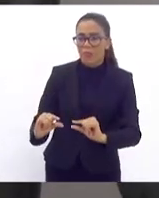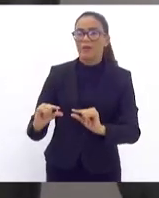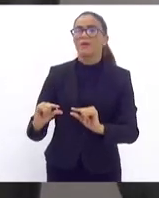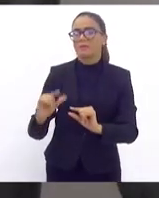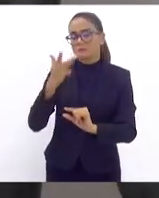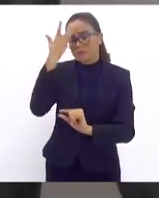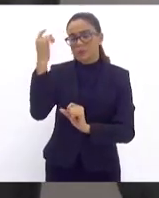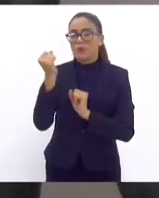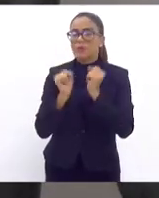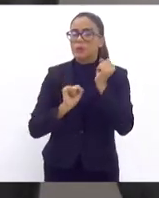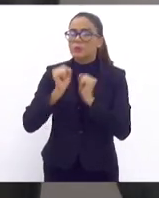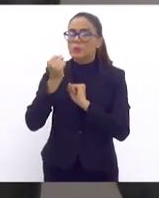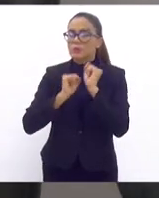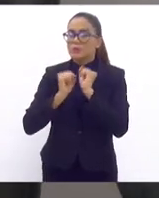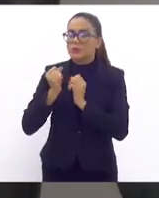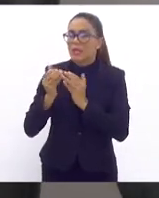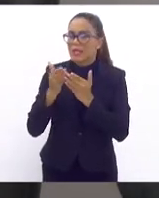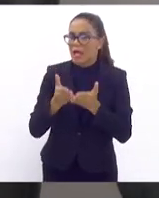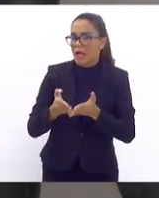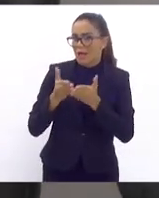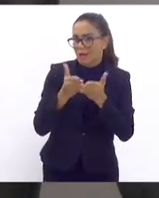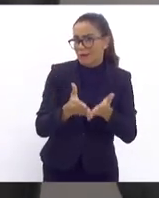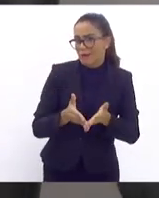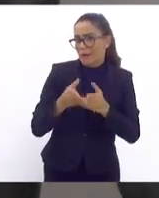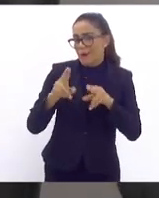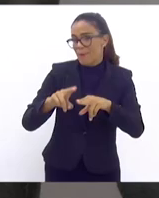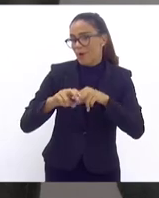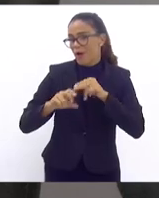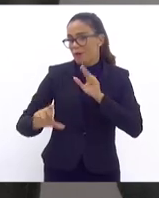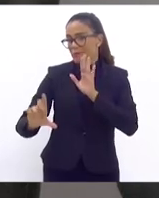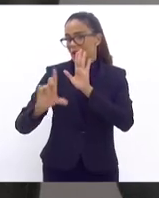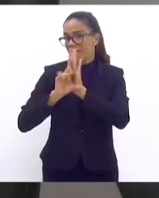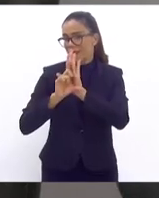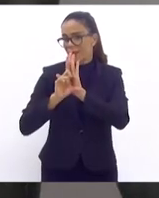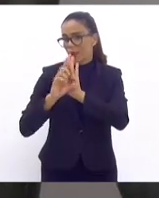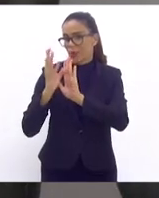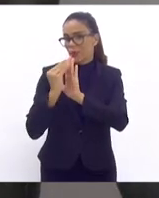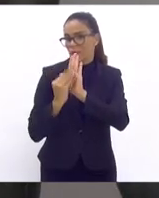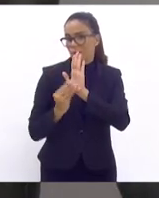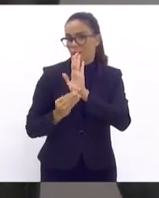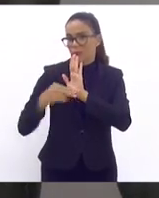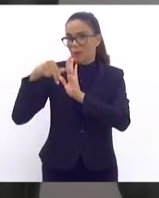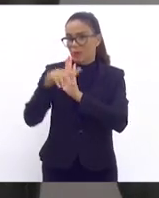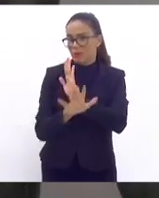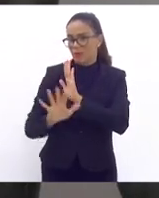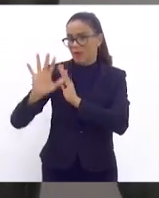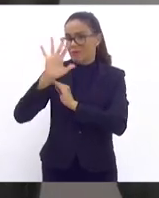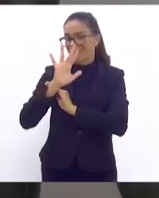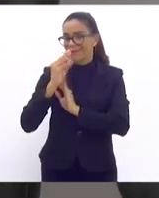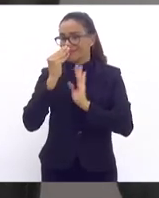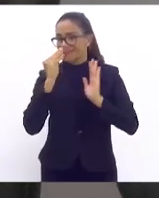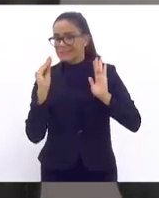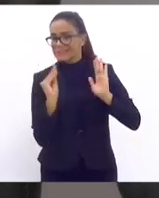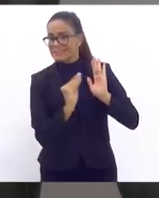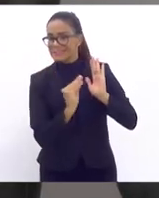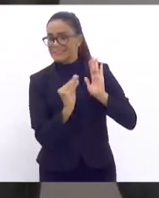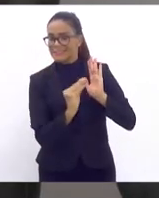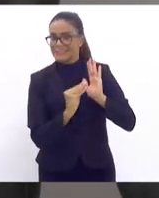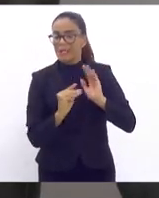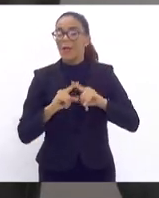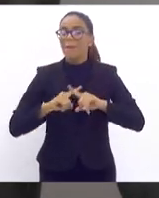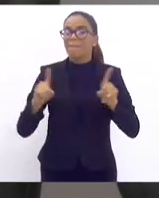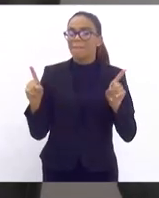naval, com a questão do conteúdo nacional, com a lei do conteúdo nacional que deixou de ser cumprida e assimilada. Mas